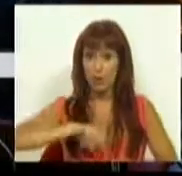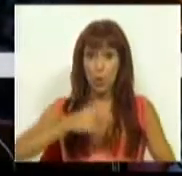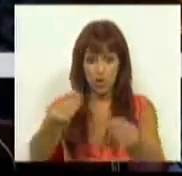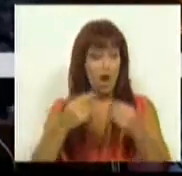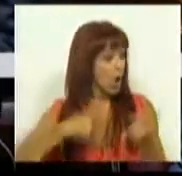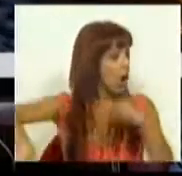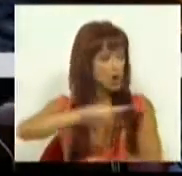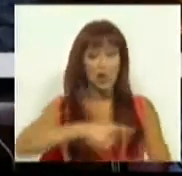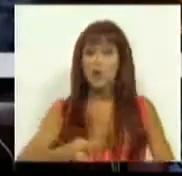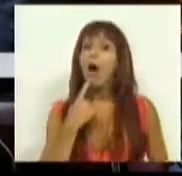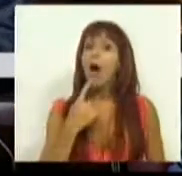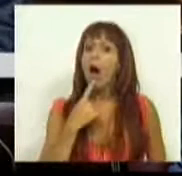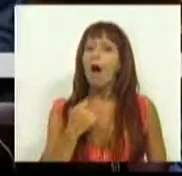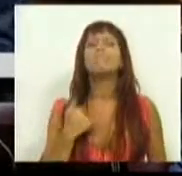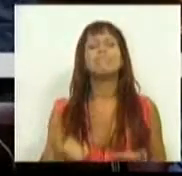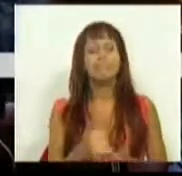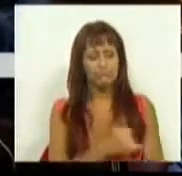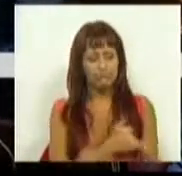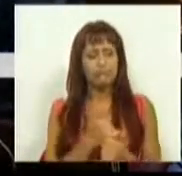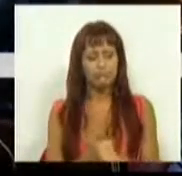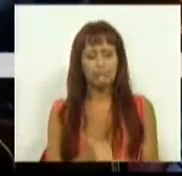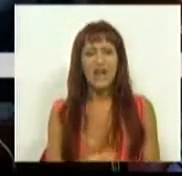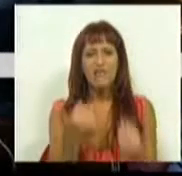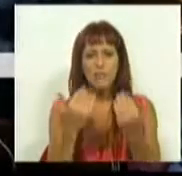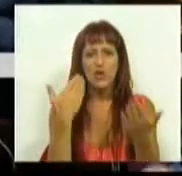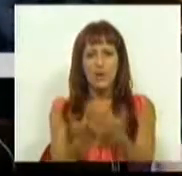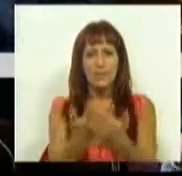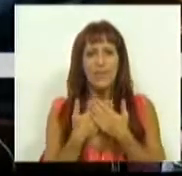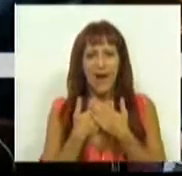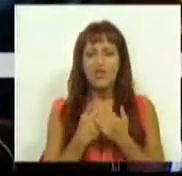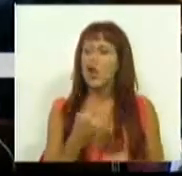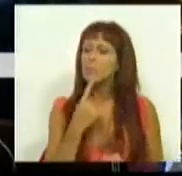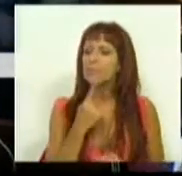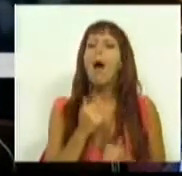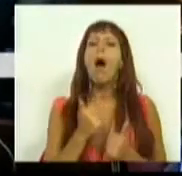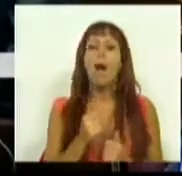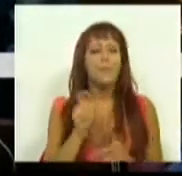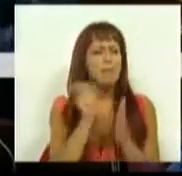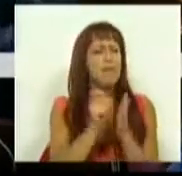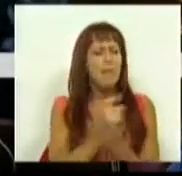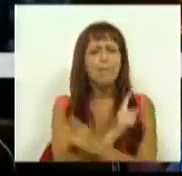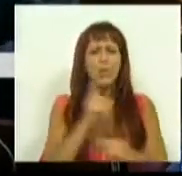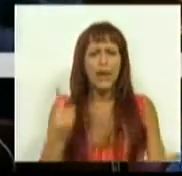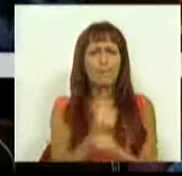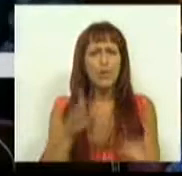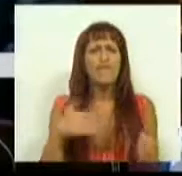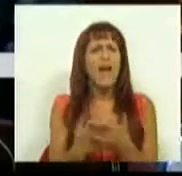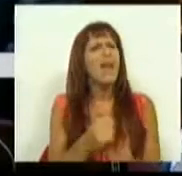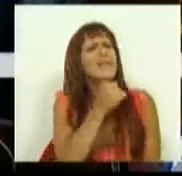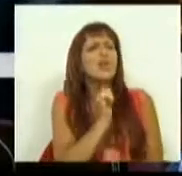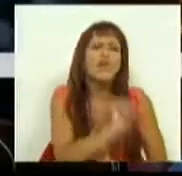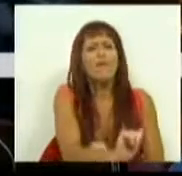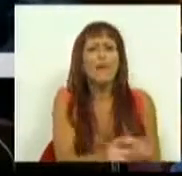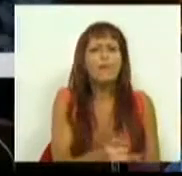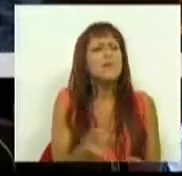horas nós todos tivéssemos esses dados, essas informações e que pudéssemos perceber que critérios basearam as vossas